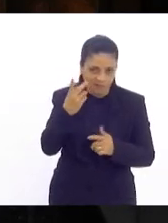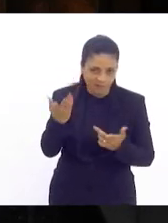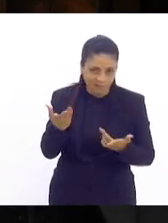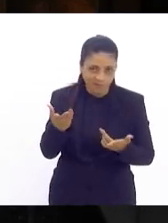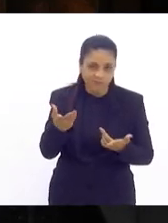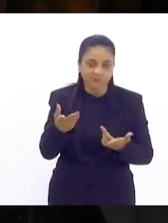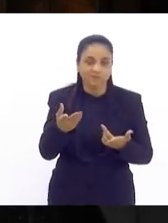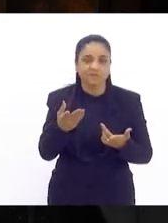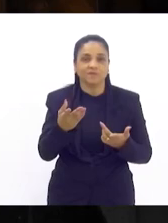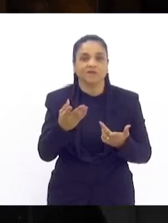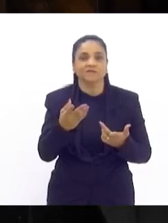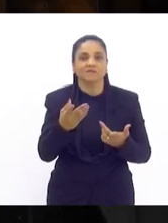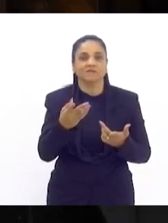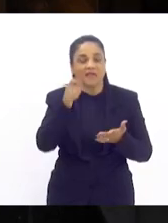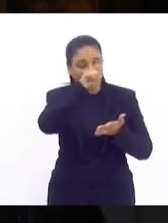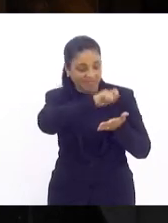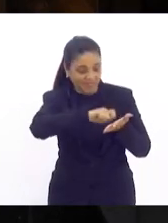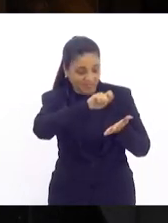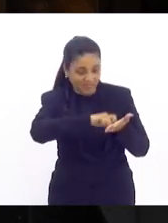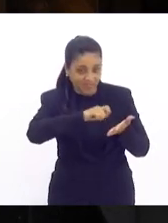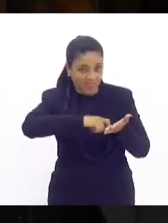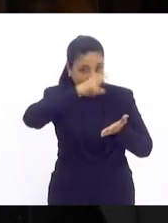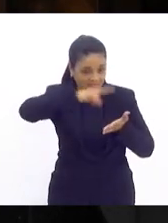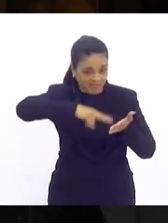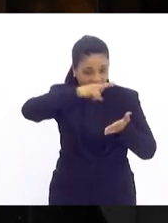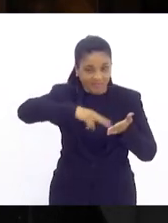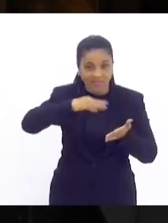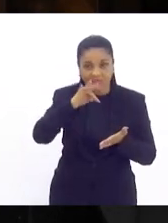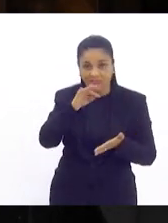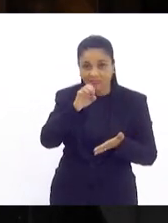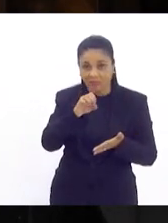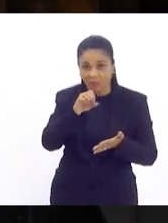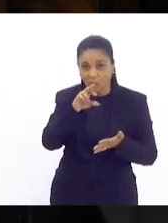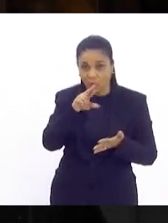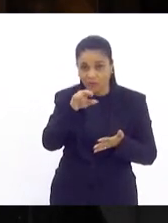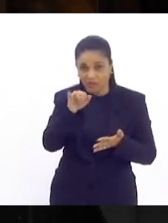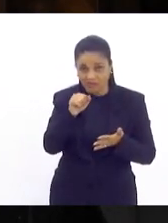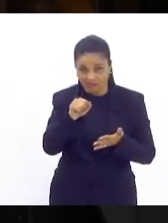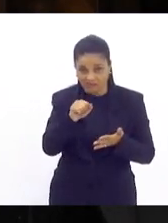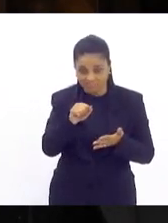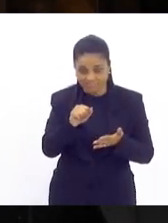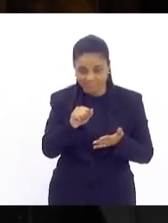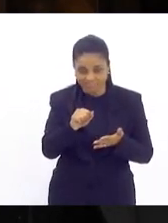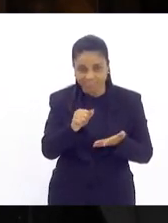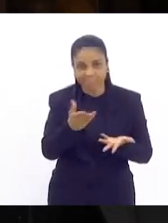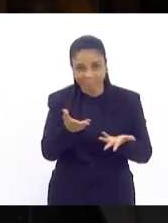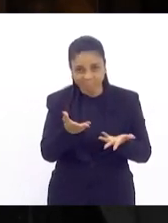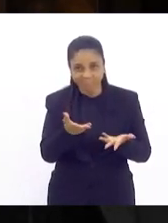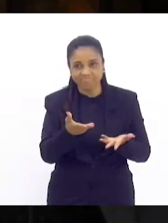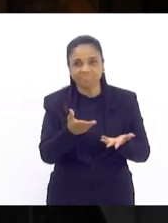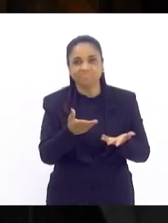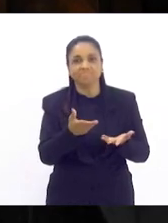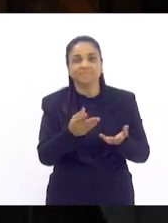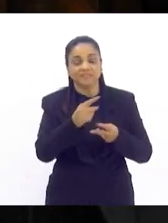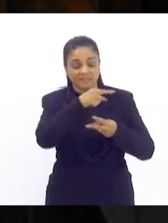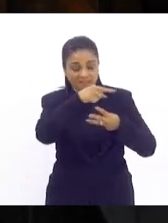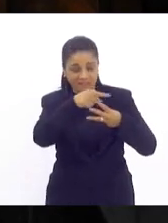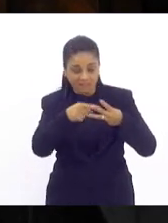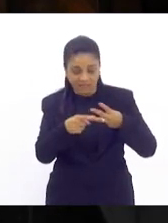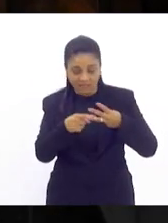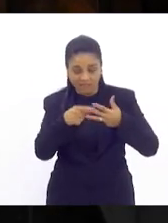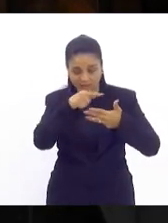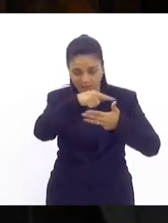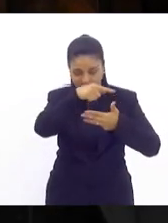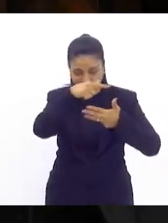na teoria dos Freios e contrapesos três poderes